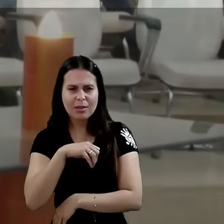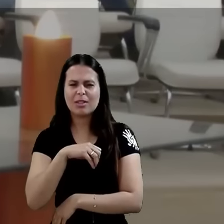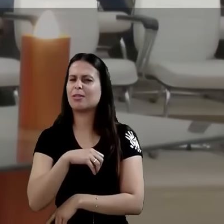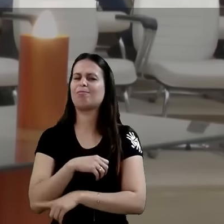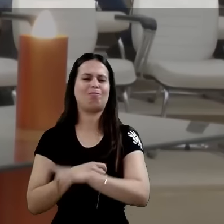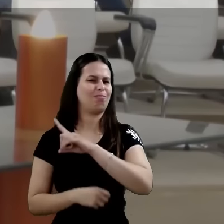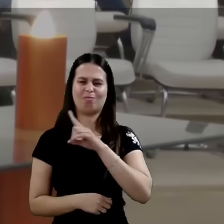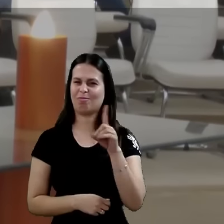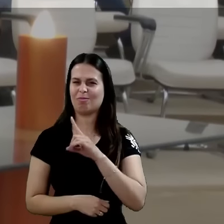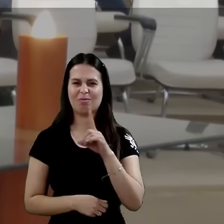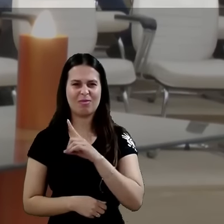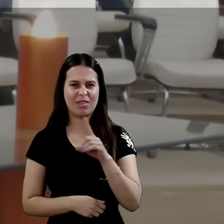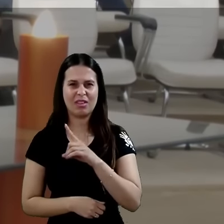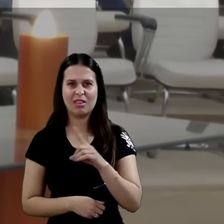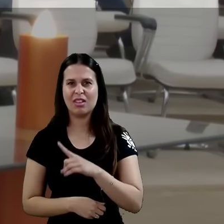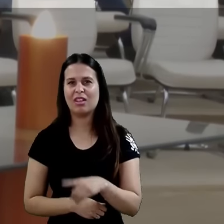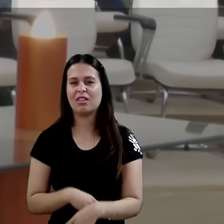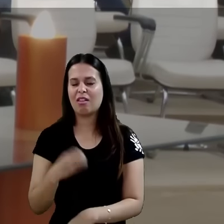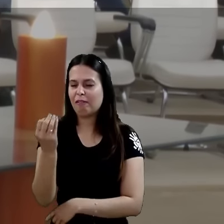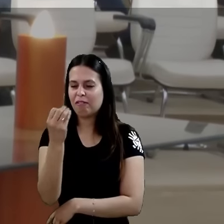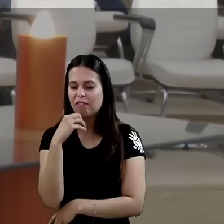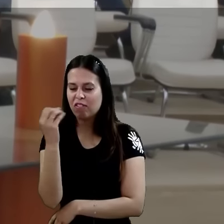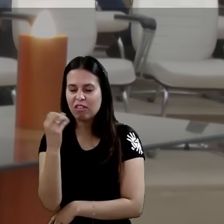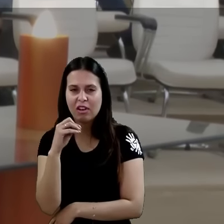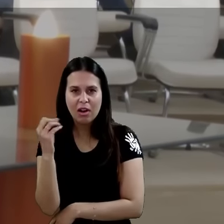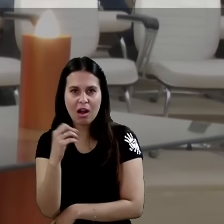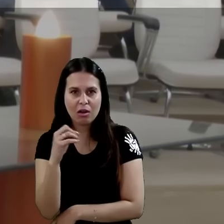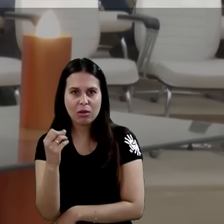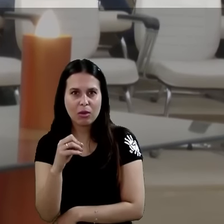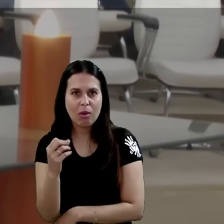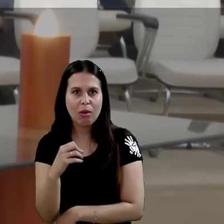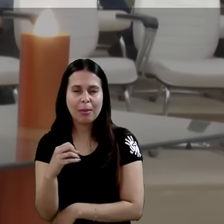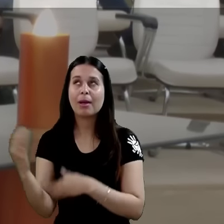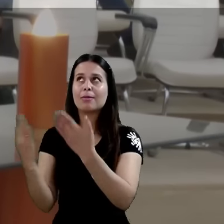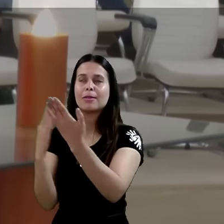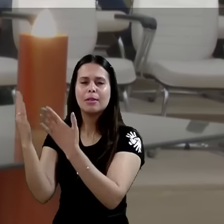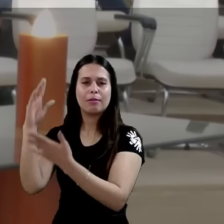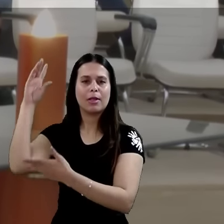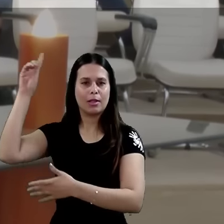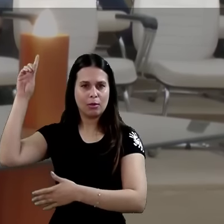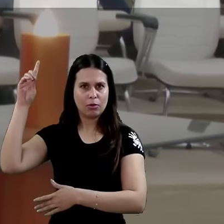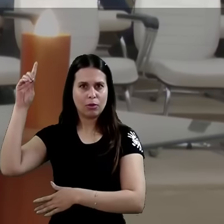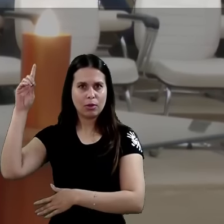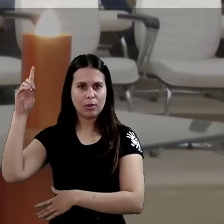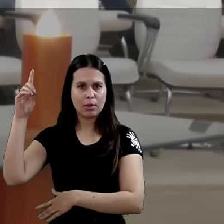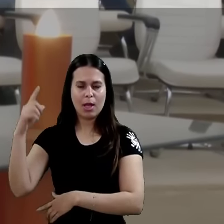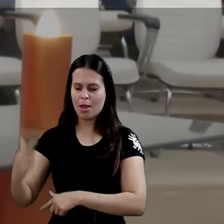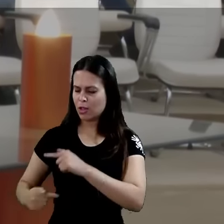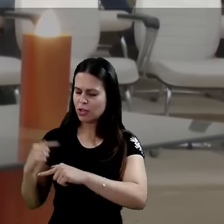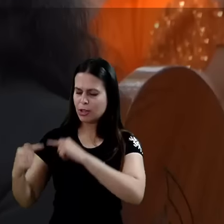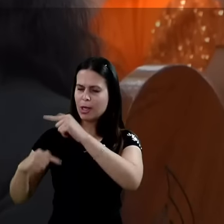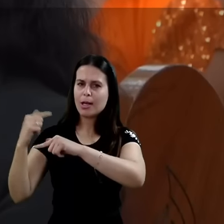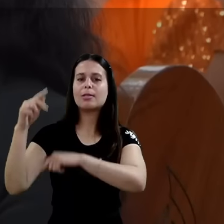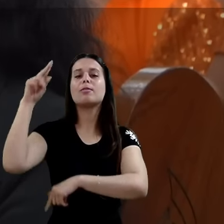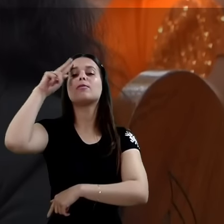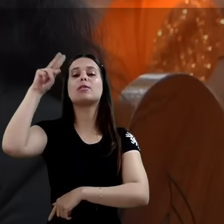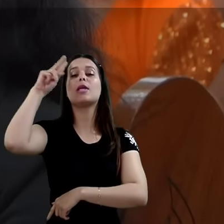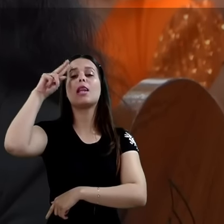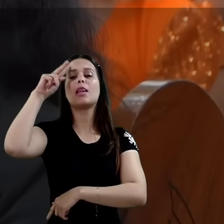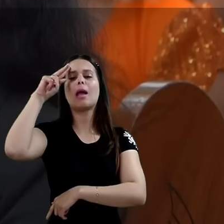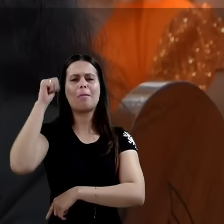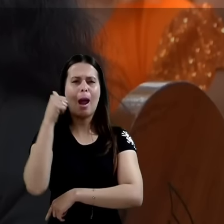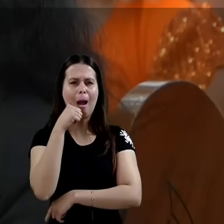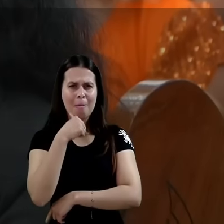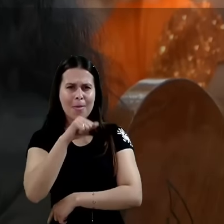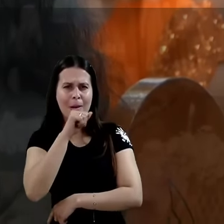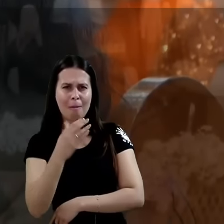legado de ser relaxado com as coisas de Deus que a nossa linhagem se lembra a minha mãe Não perdia culto podia est calor podia est